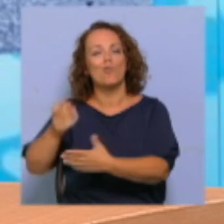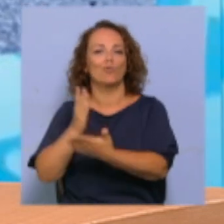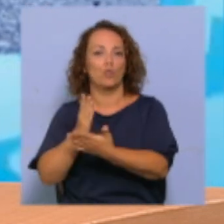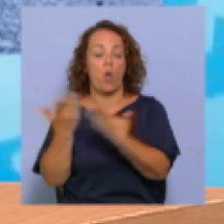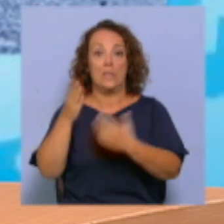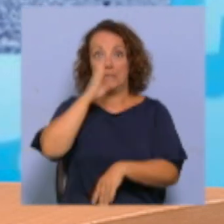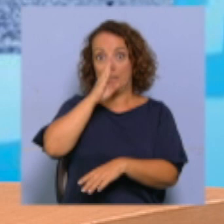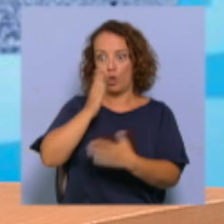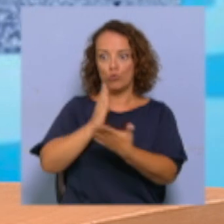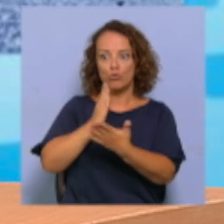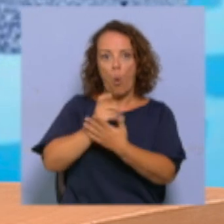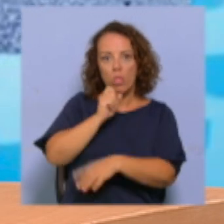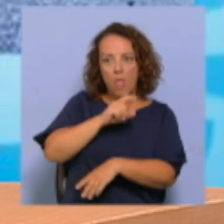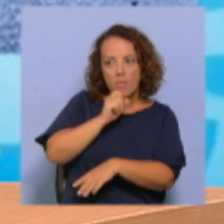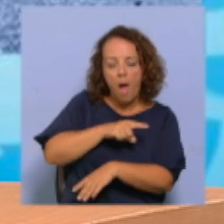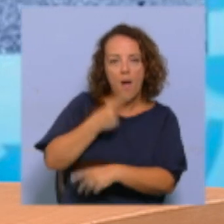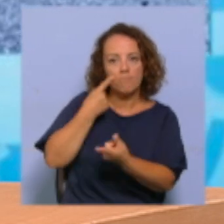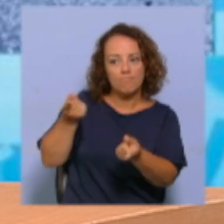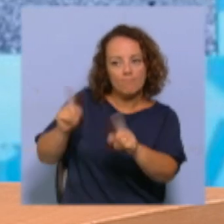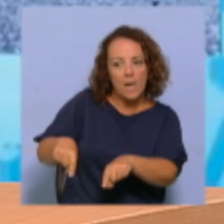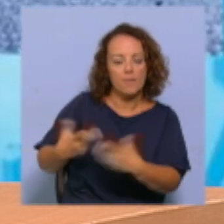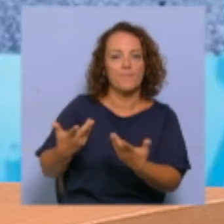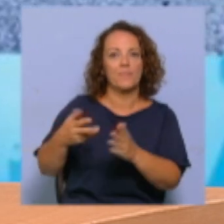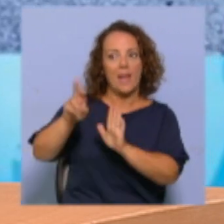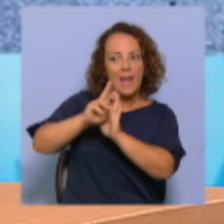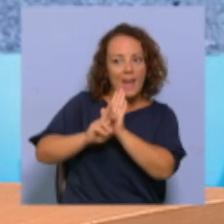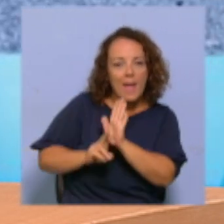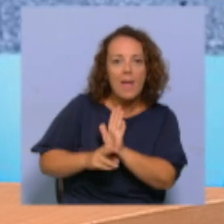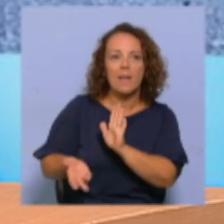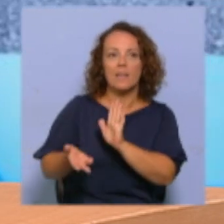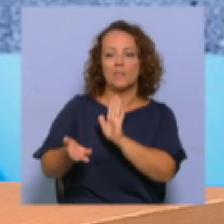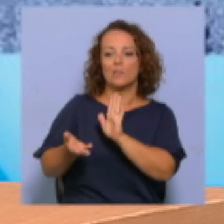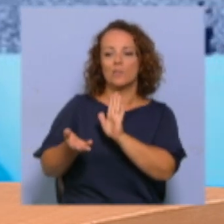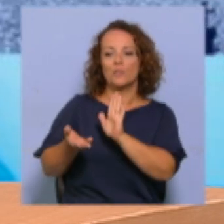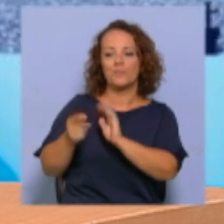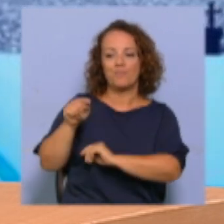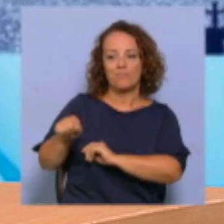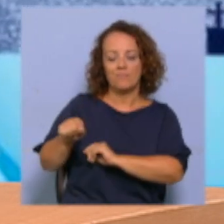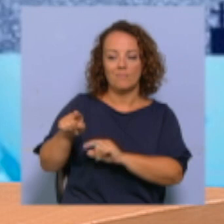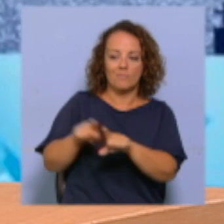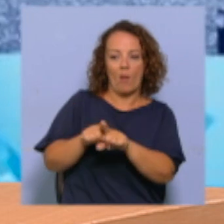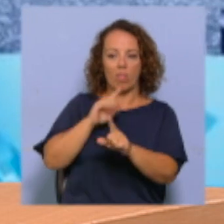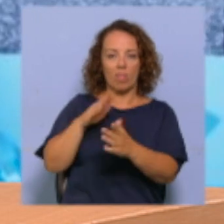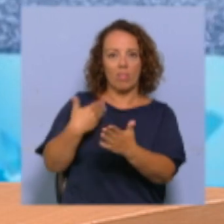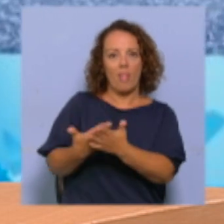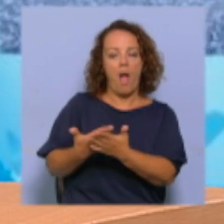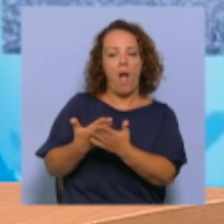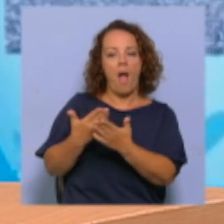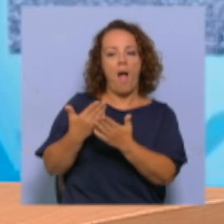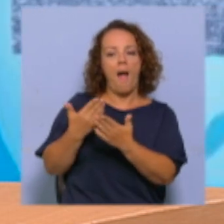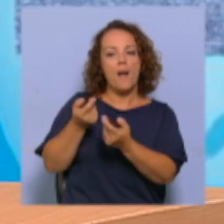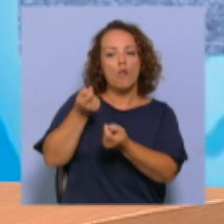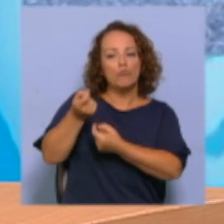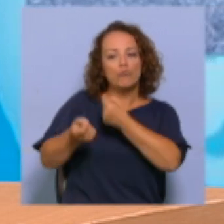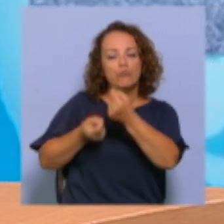regras, obviamente, mas se puder ser um novo espaço onde se reganhe alguma rotina, alguma